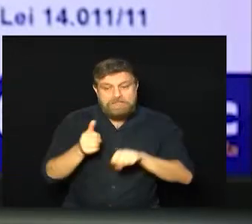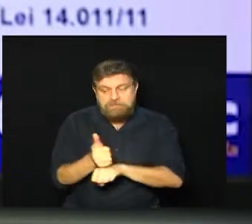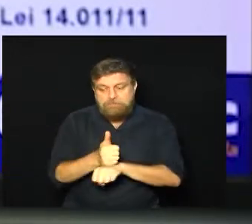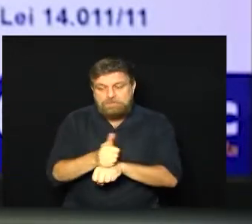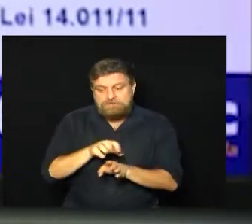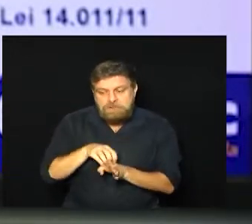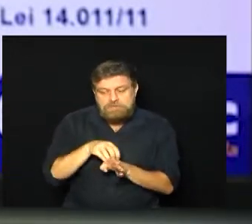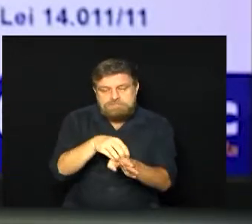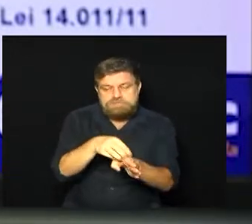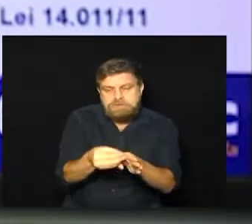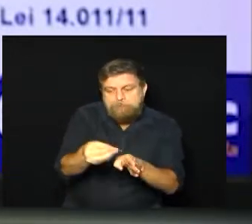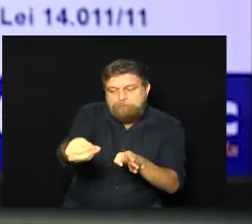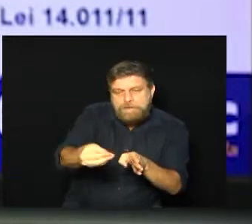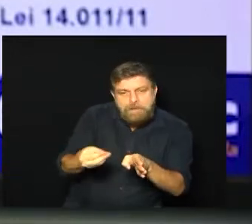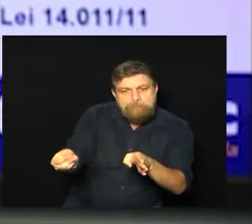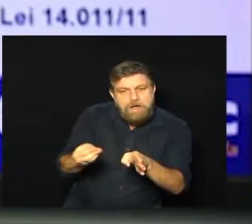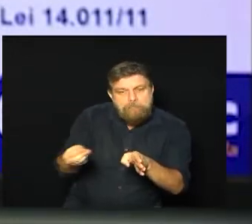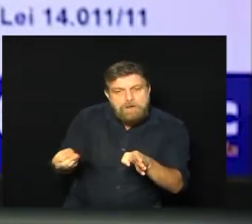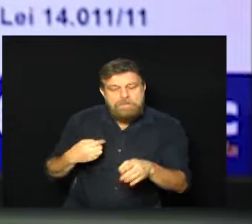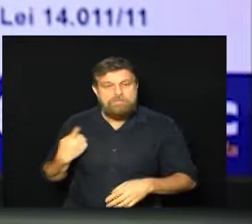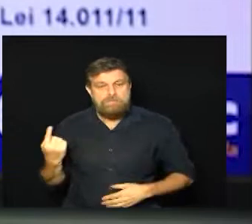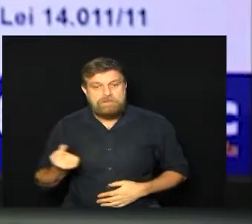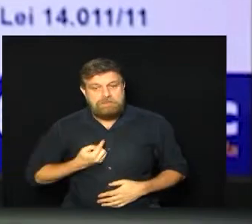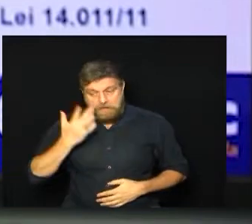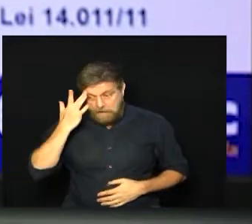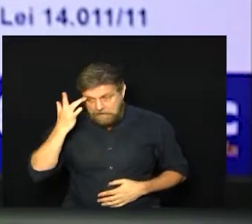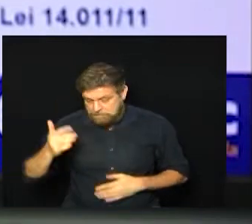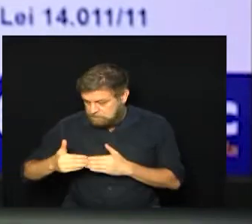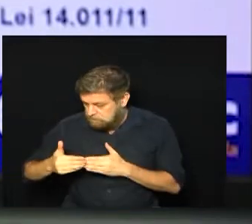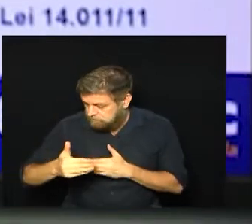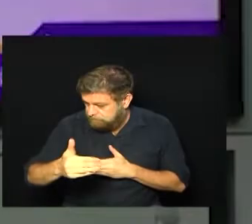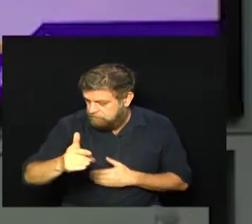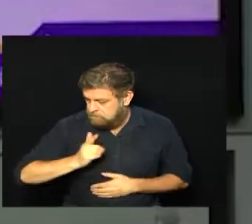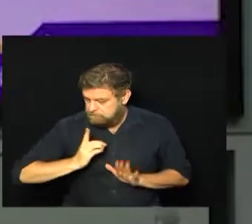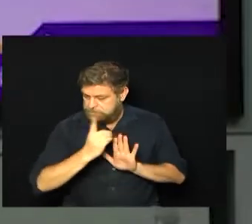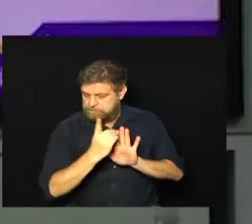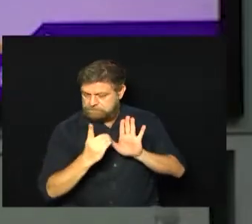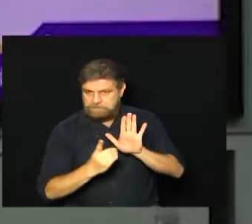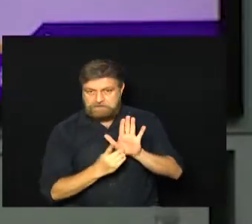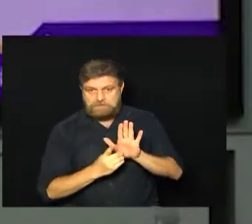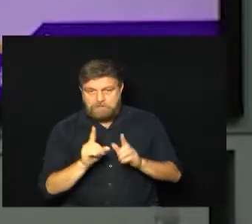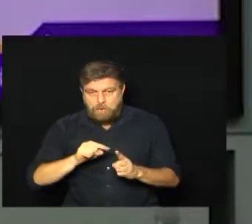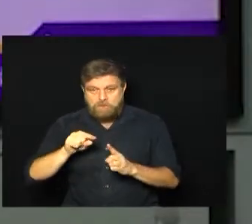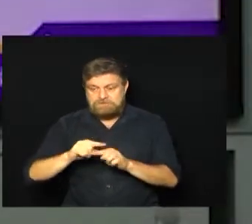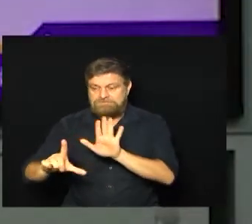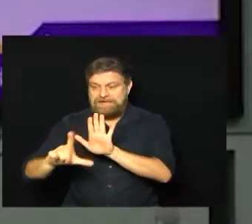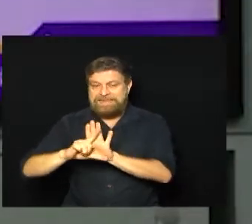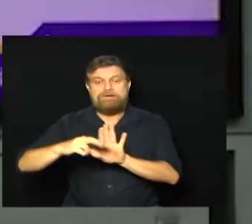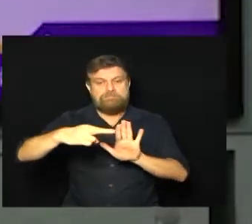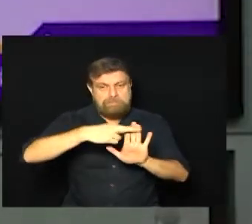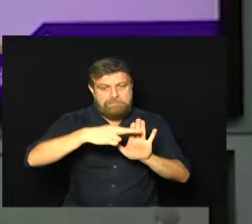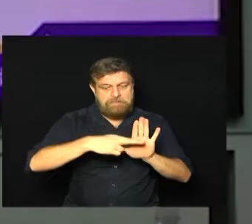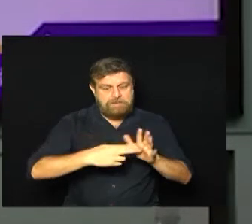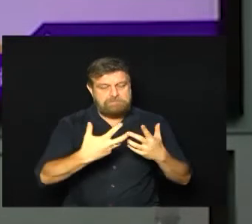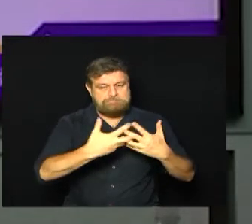motofretistas. Nós estamos, a partir de amanhã, né, prefeito, será publicado o decreto que vai regulamentar essa lei municipal,